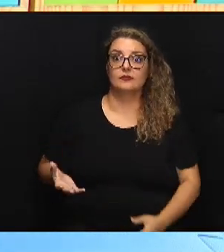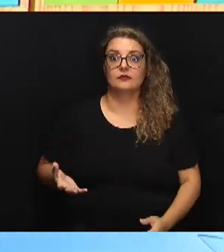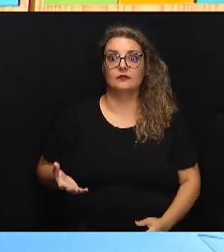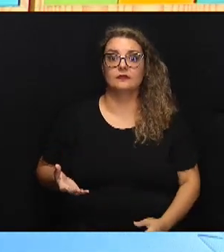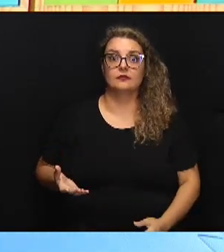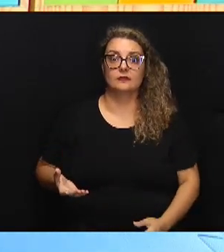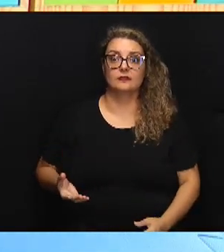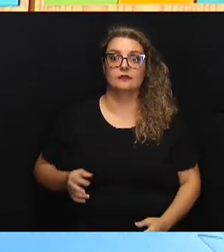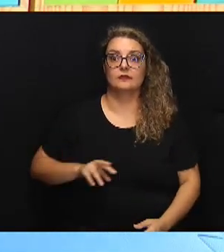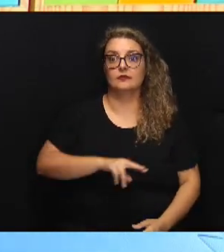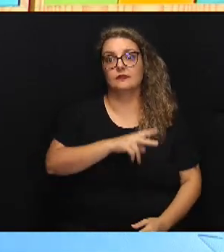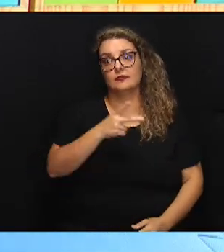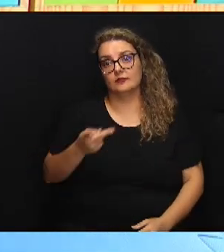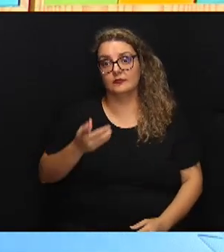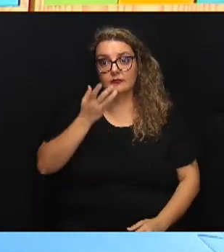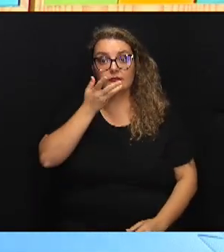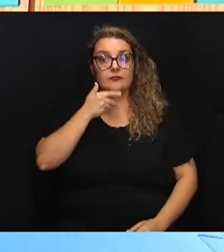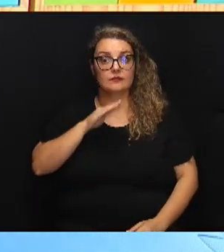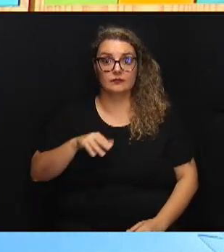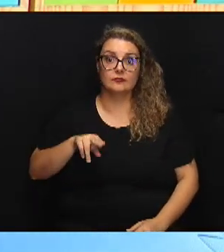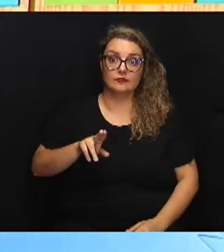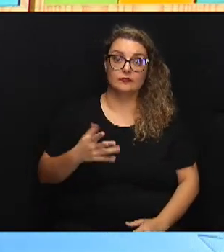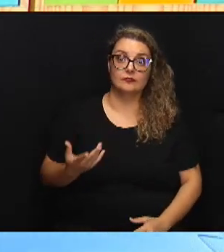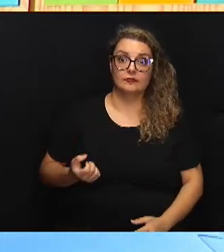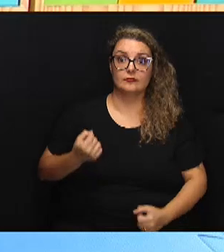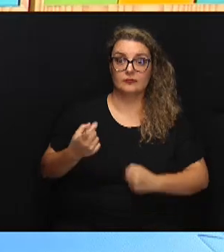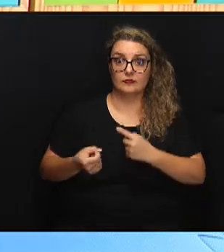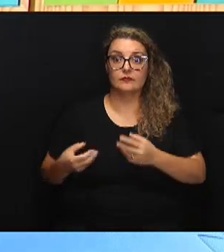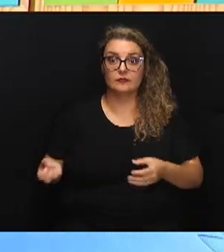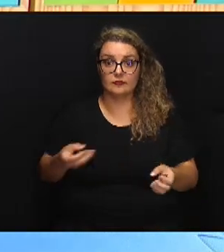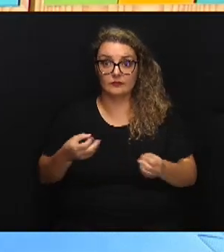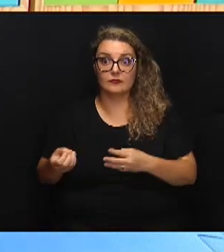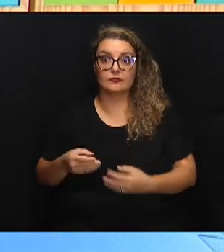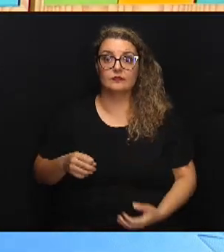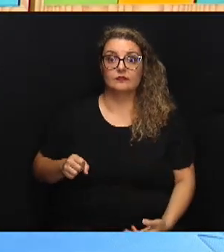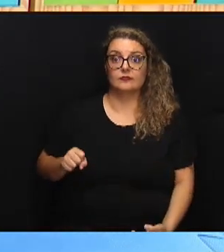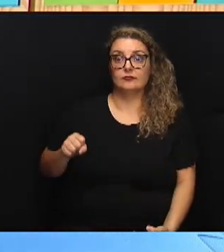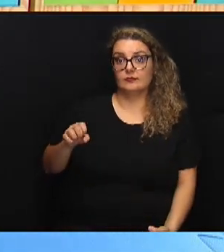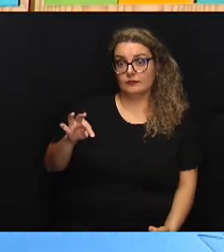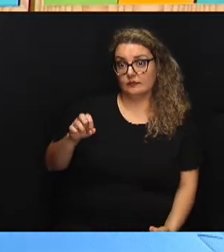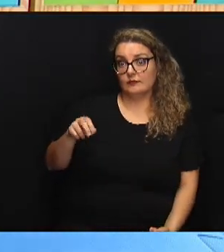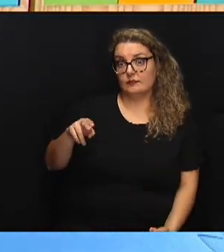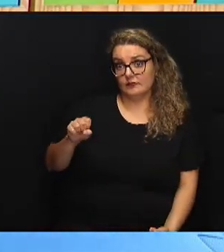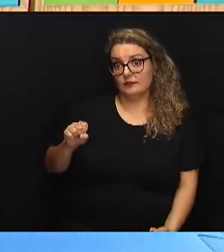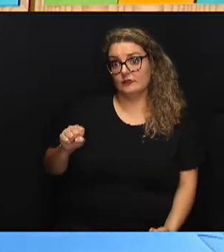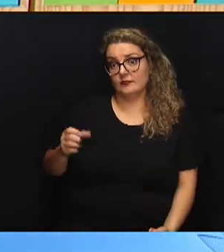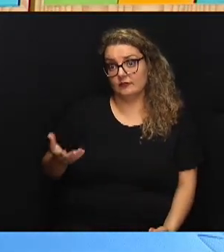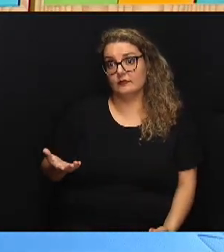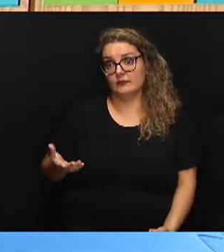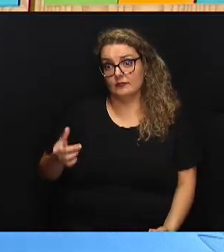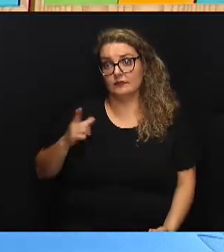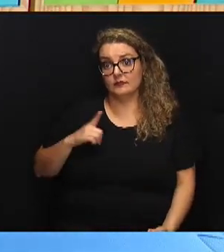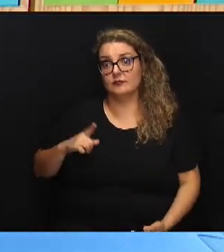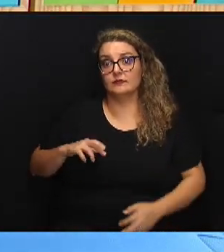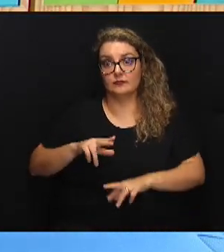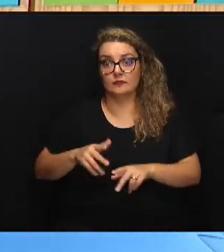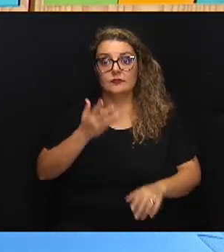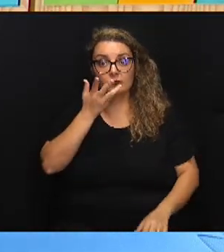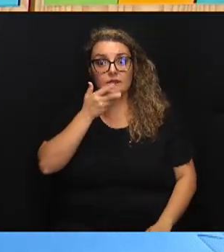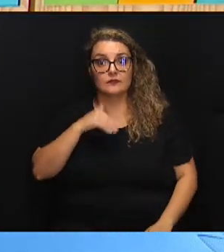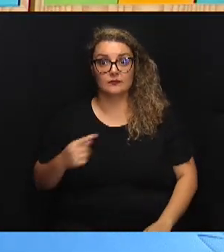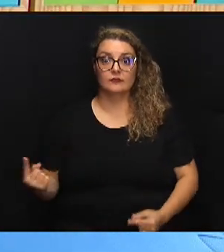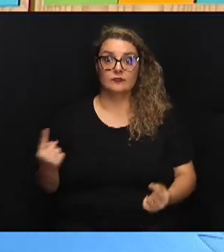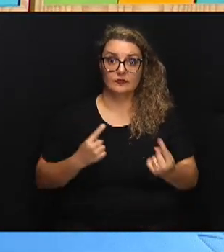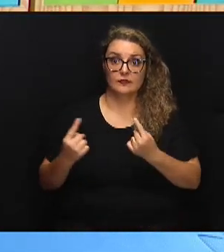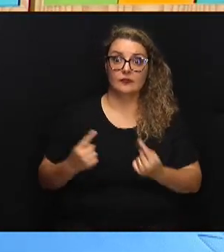acaba transferindo as crianças ou alguma atualização nos status. Então, assim, existe muita criança para vir para cá